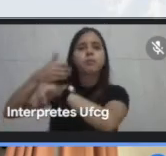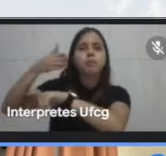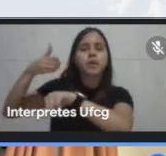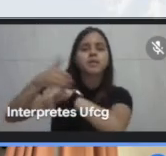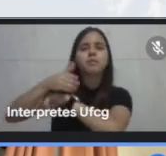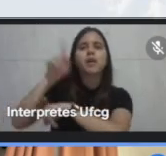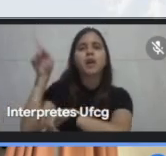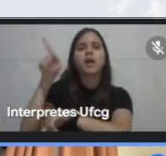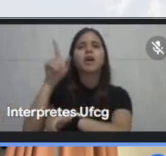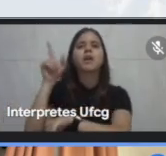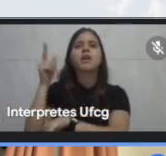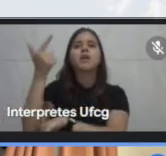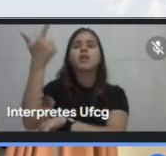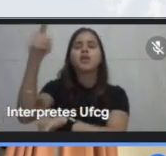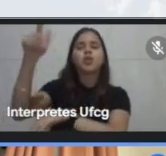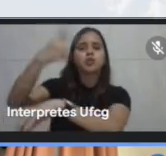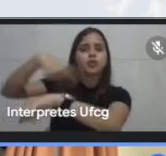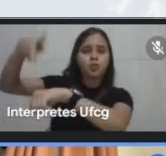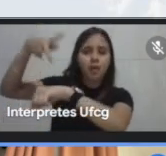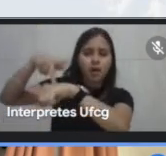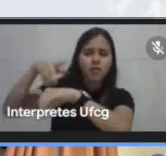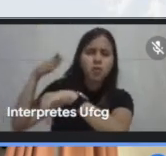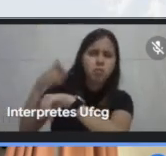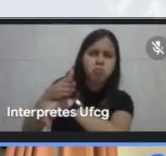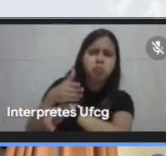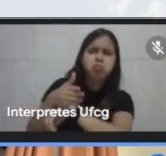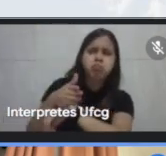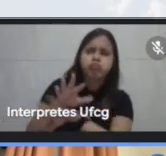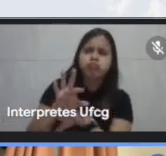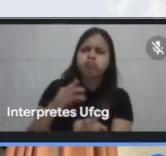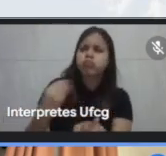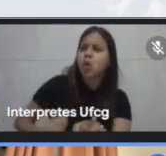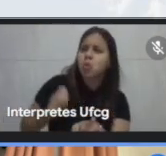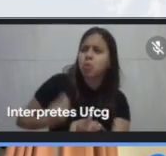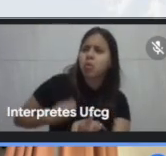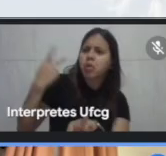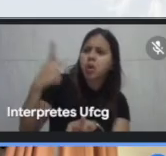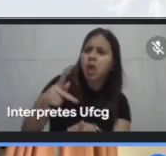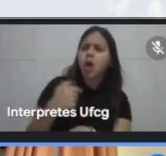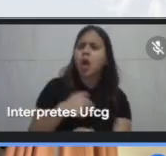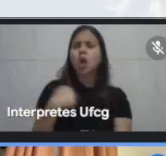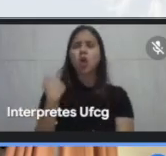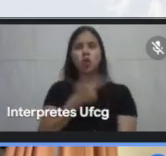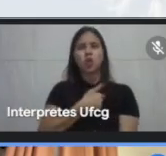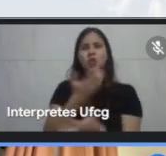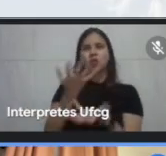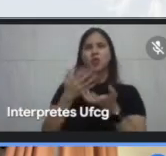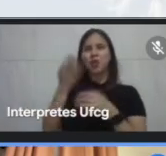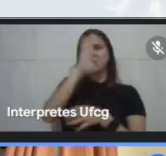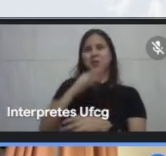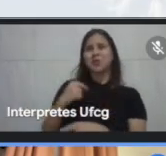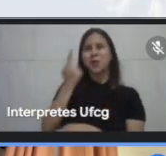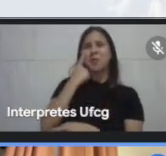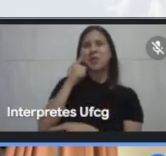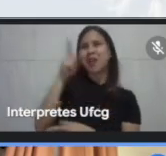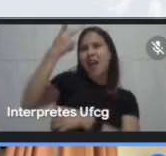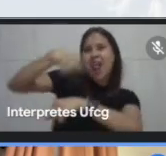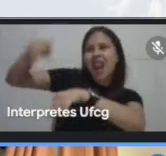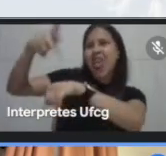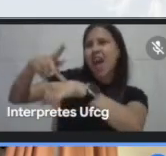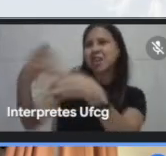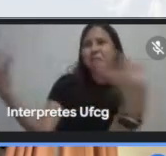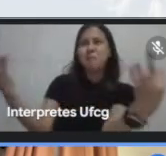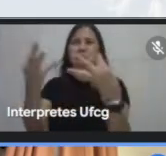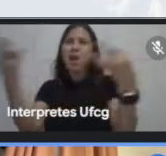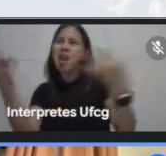falou. Então, quando eu passei lá um tempo, então a gente vai com essa visão de que lá fora tudo é muito perfeito, que eles não passam por esses